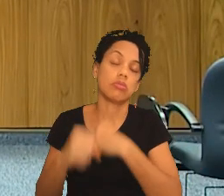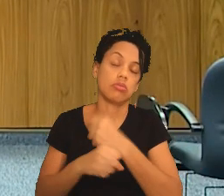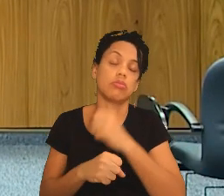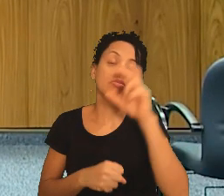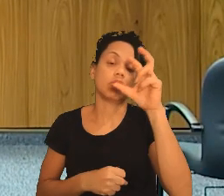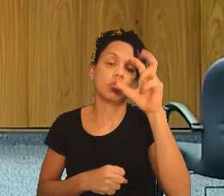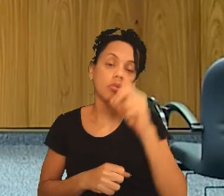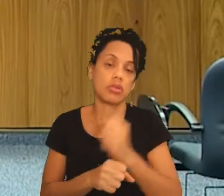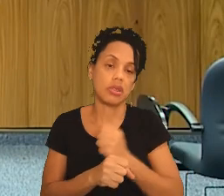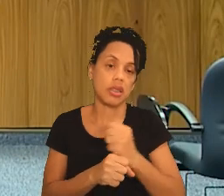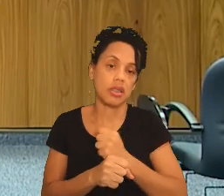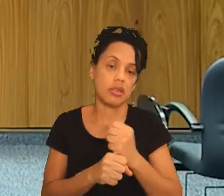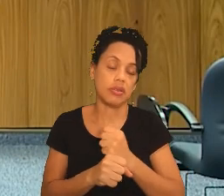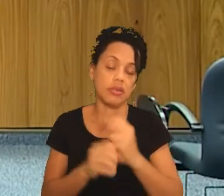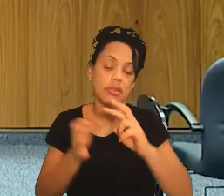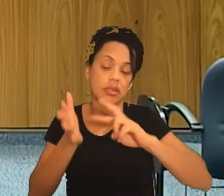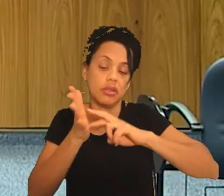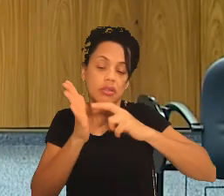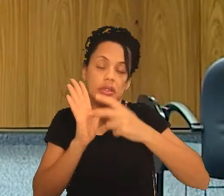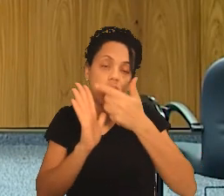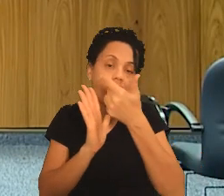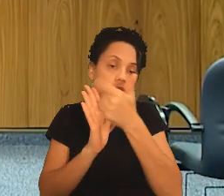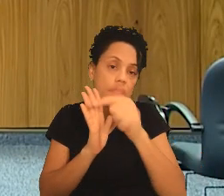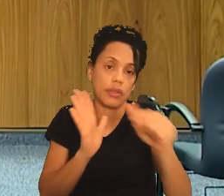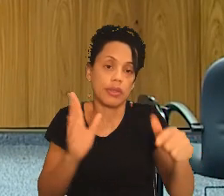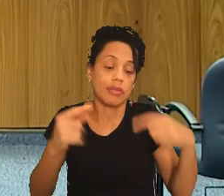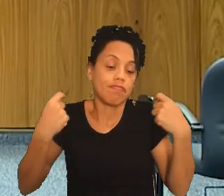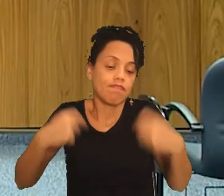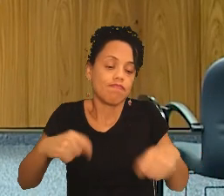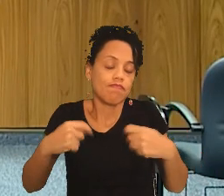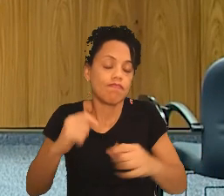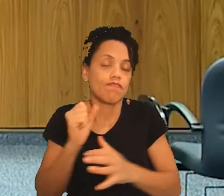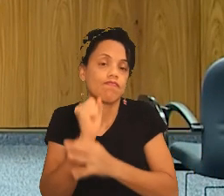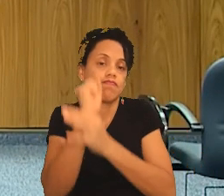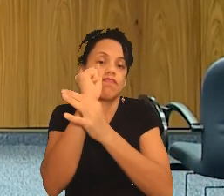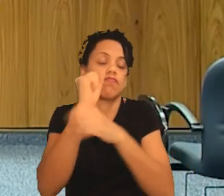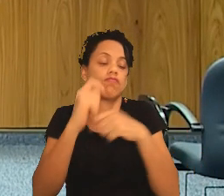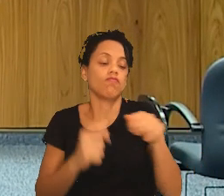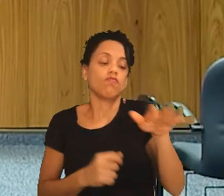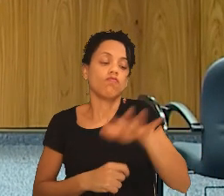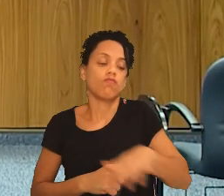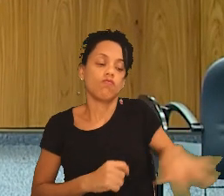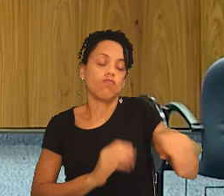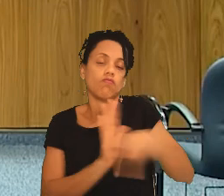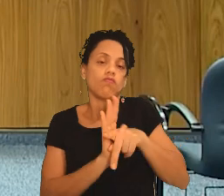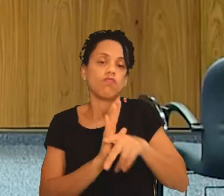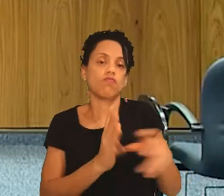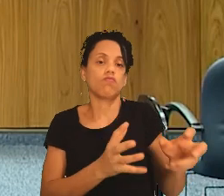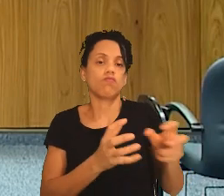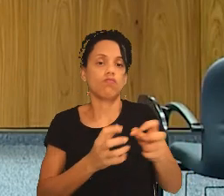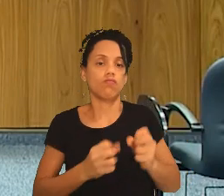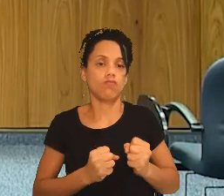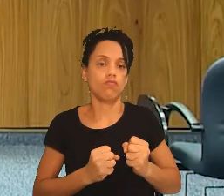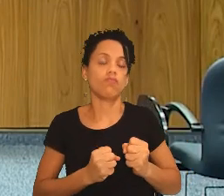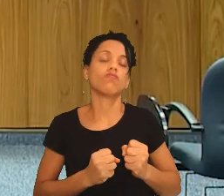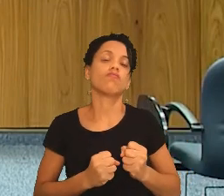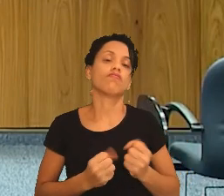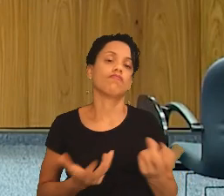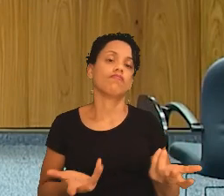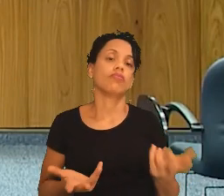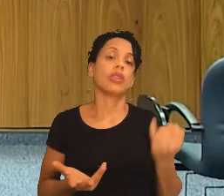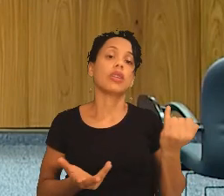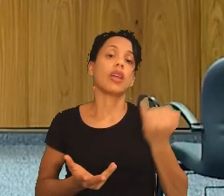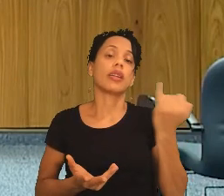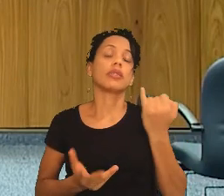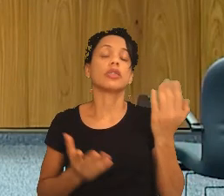território, e ela afasta justamente baseada nesse histórico de violações que, nos dizeres do ministro Rezec, o fato de terem passado 50 anos